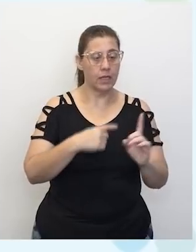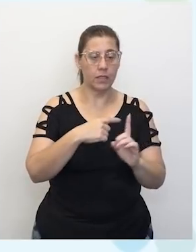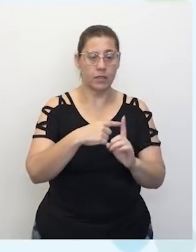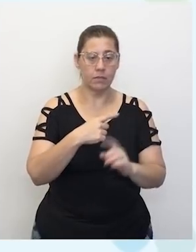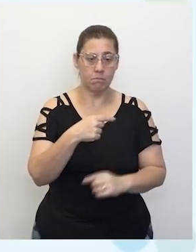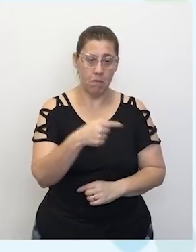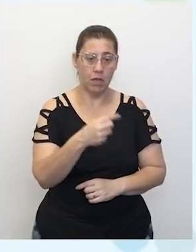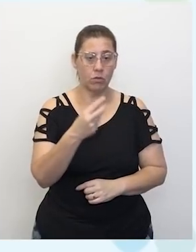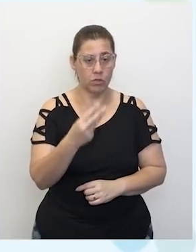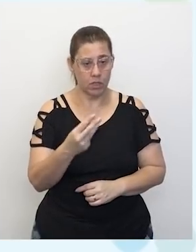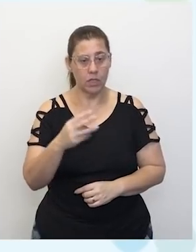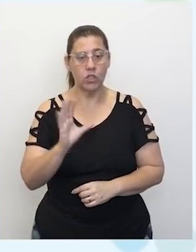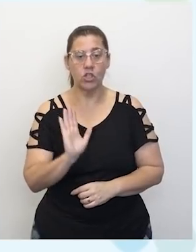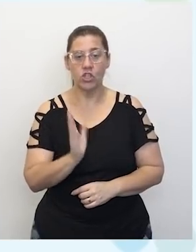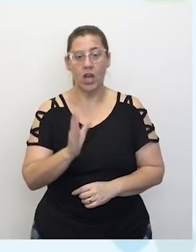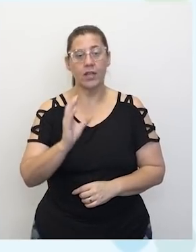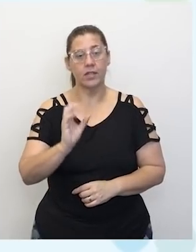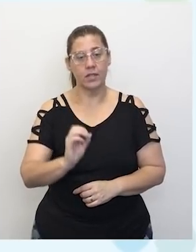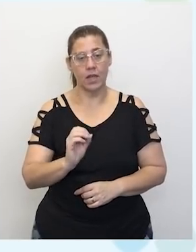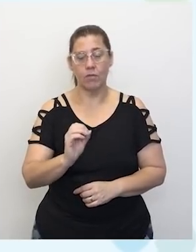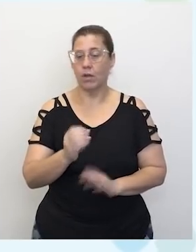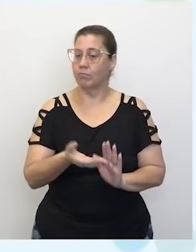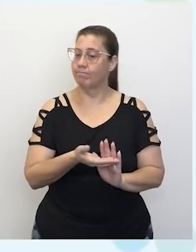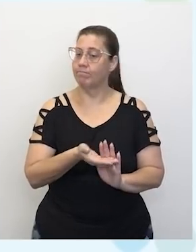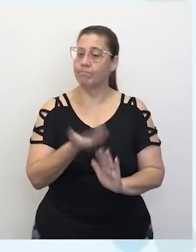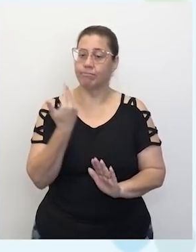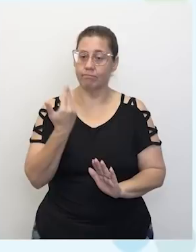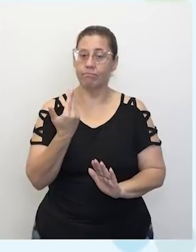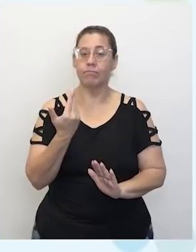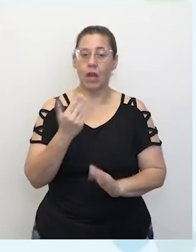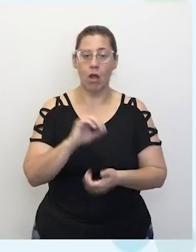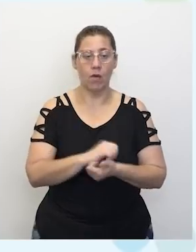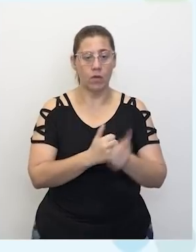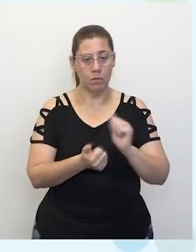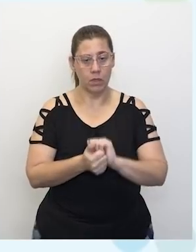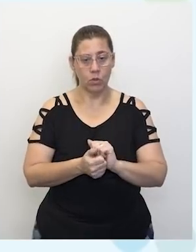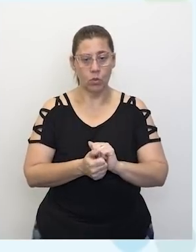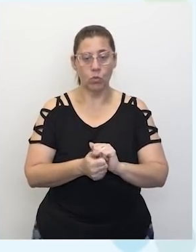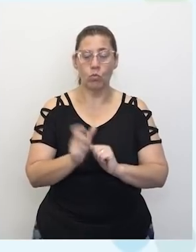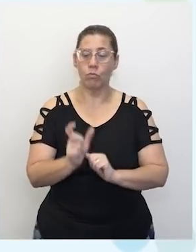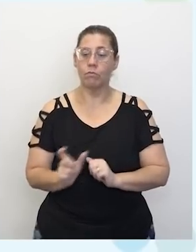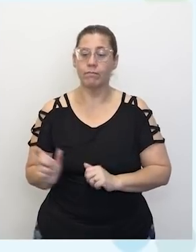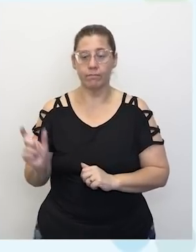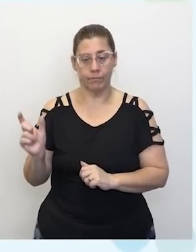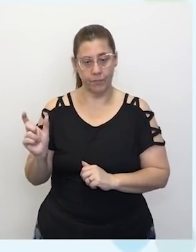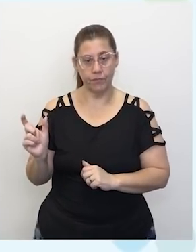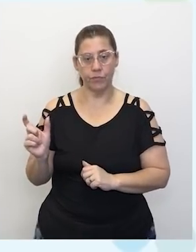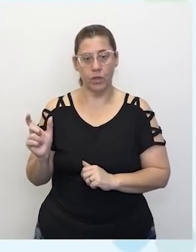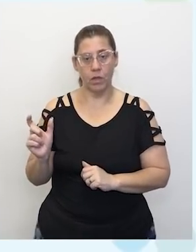0. Ele some daqui. E o que eu faço? Eu restauro do outro lado com o mesmo que